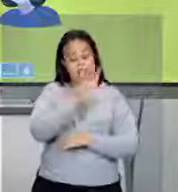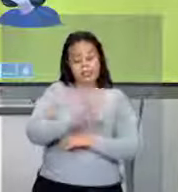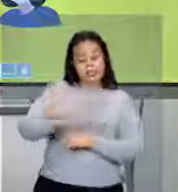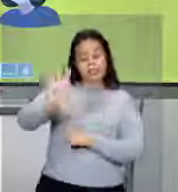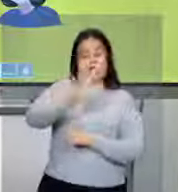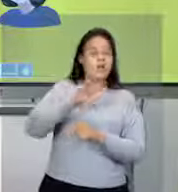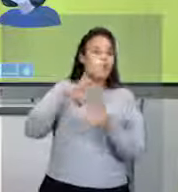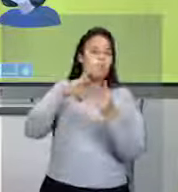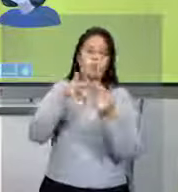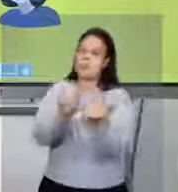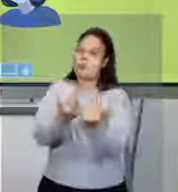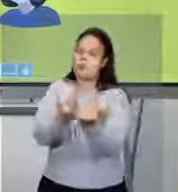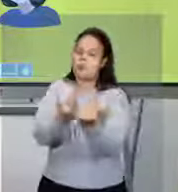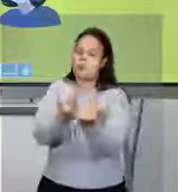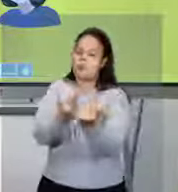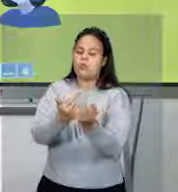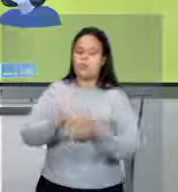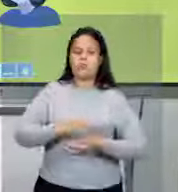fio condutor.